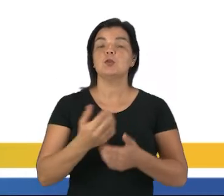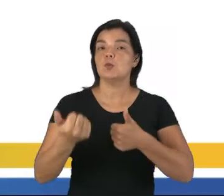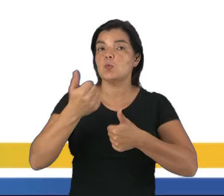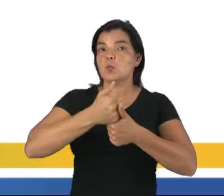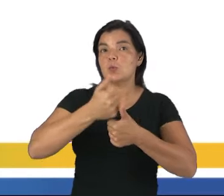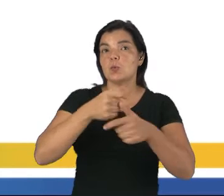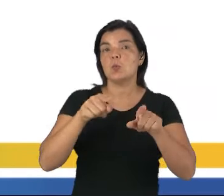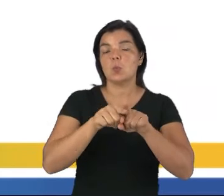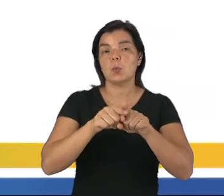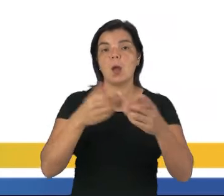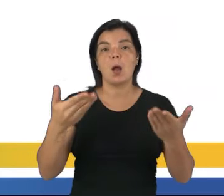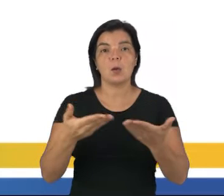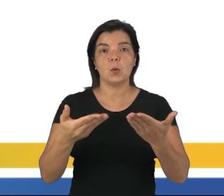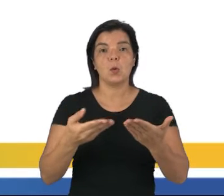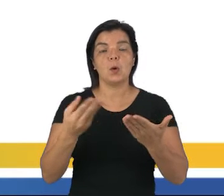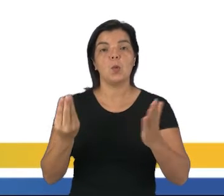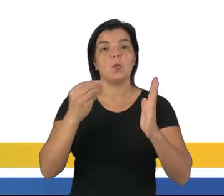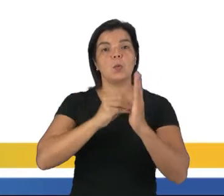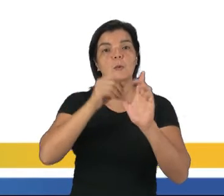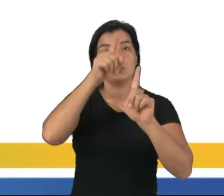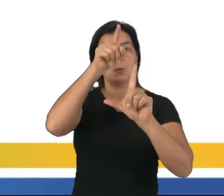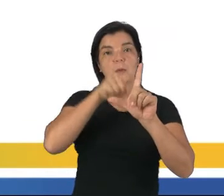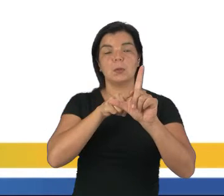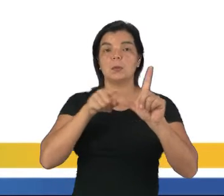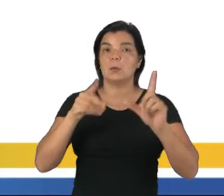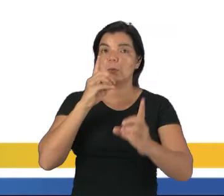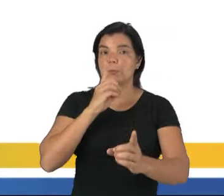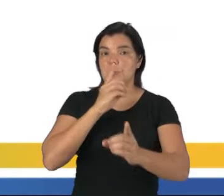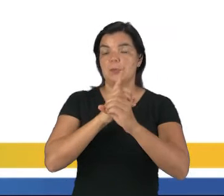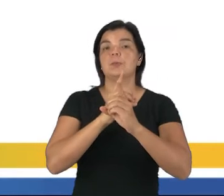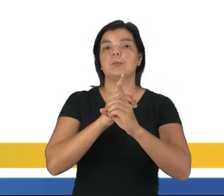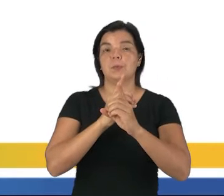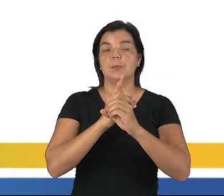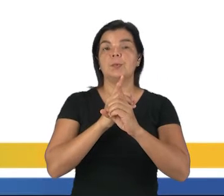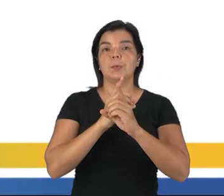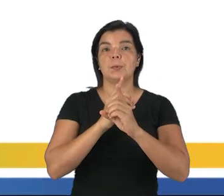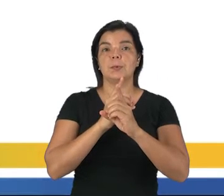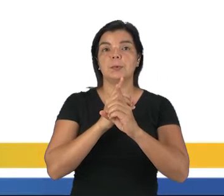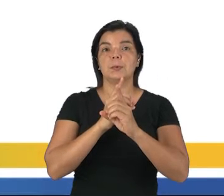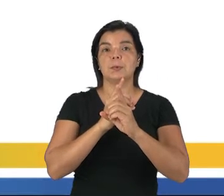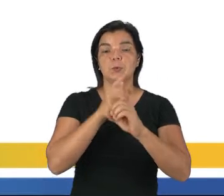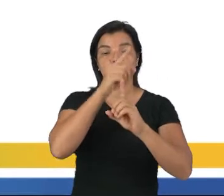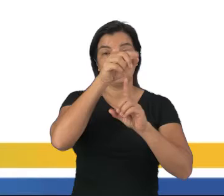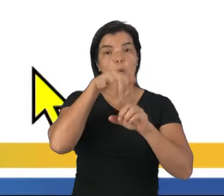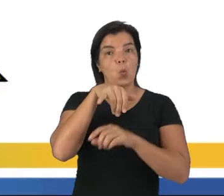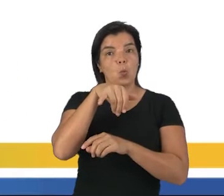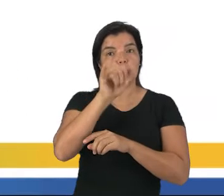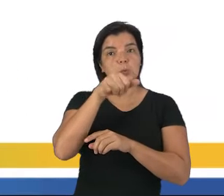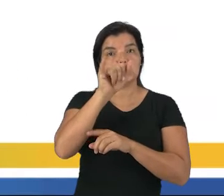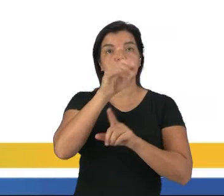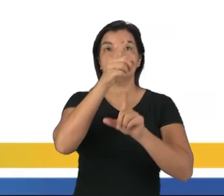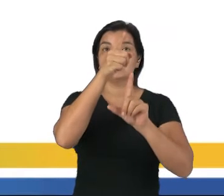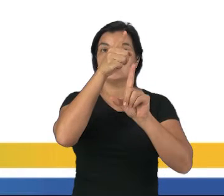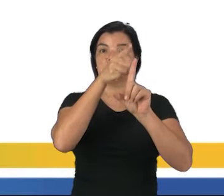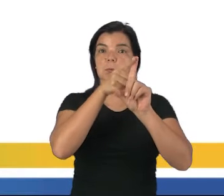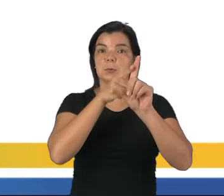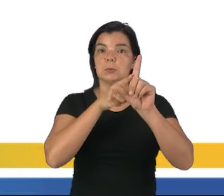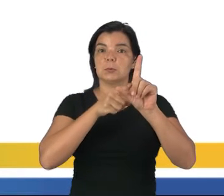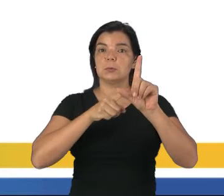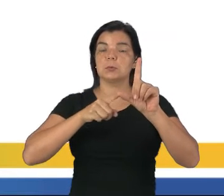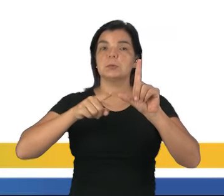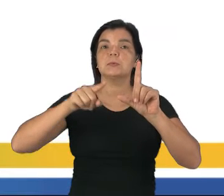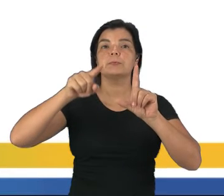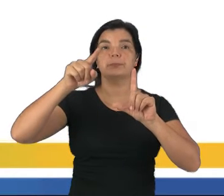aí eu fiz o desenho aqui do gráfico. Eu localizei ali o ponto que a parábola intercepta, o eixo y, né? Tem aqui esse ponto